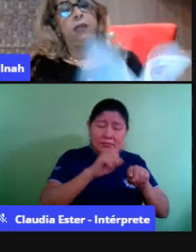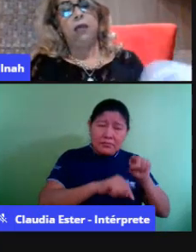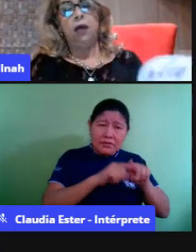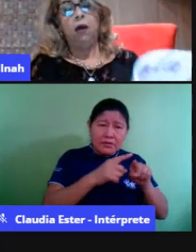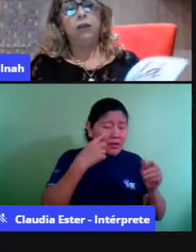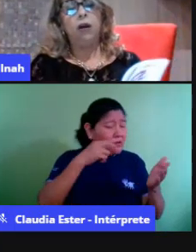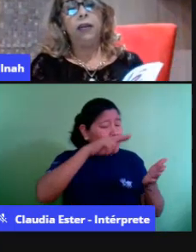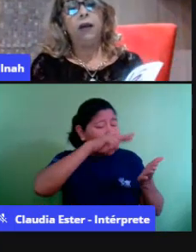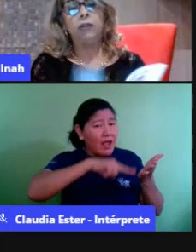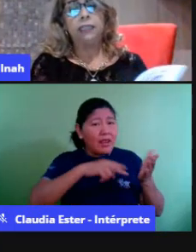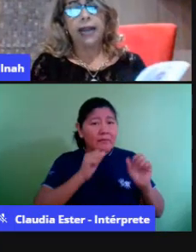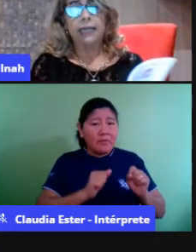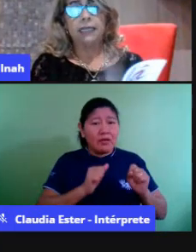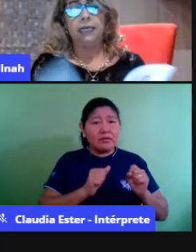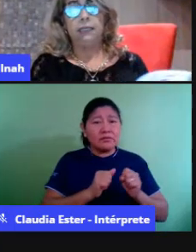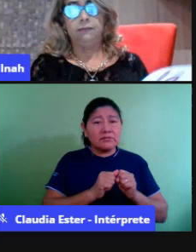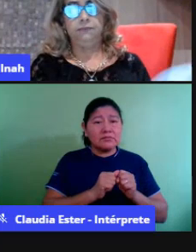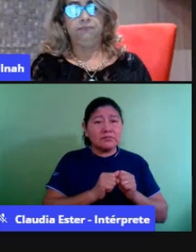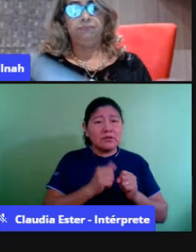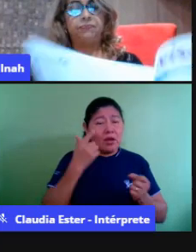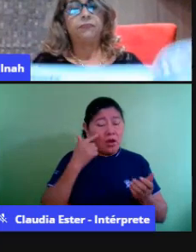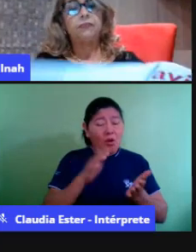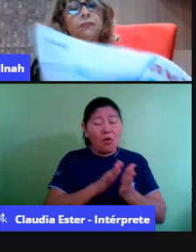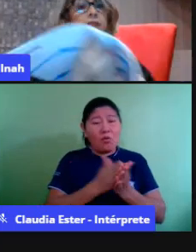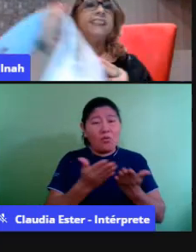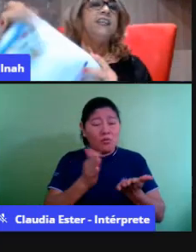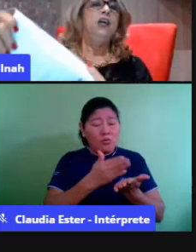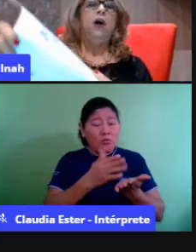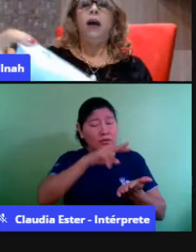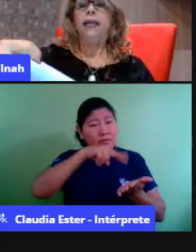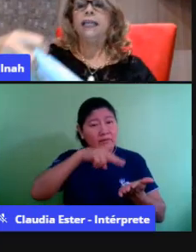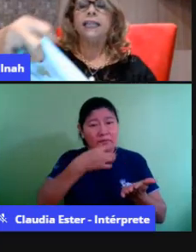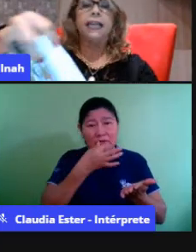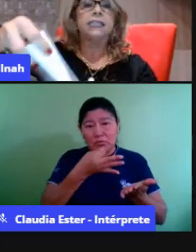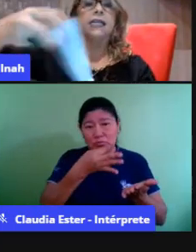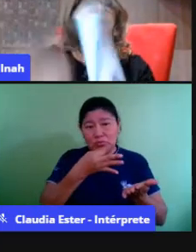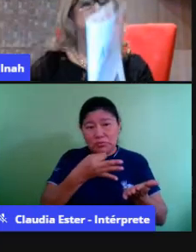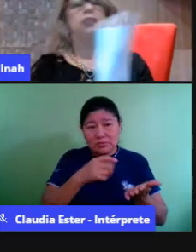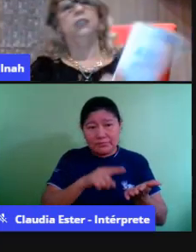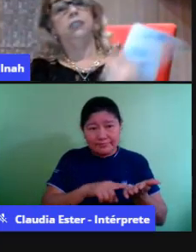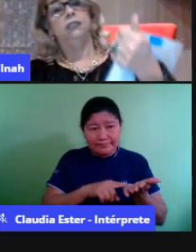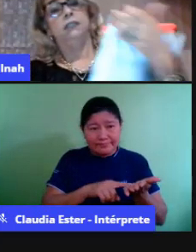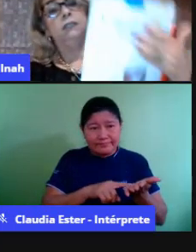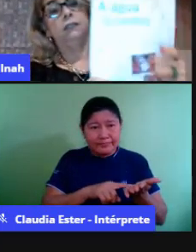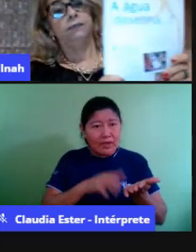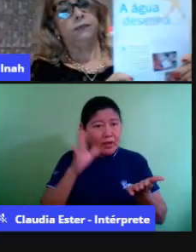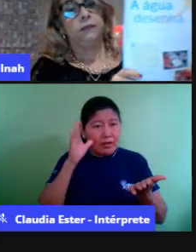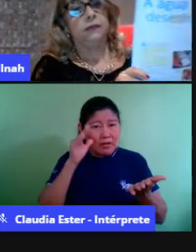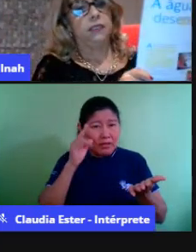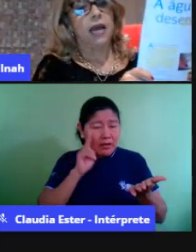ver? Olha o que traz aqui. Olha que interessante.